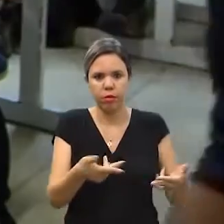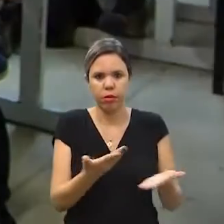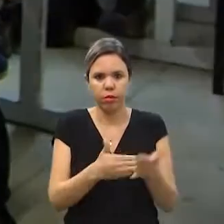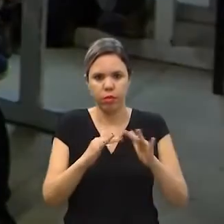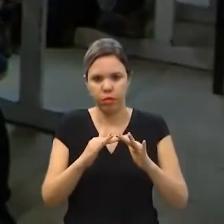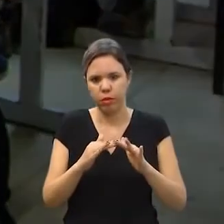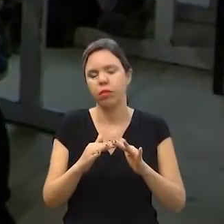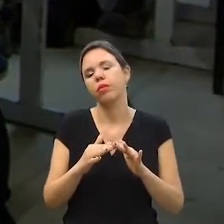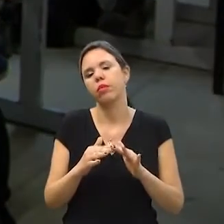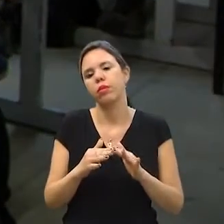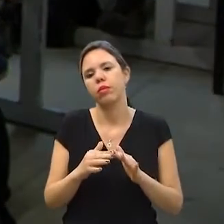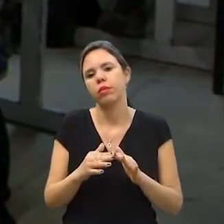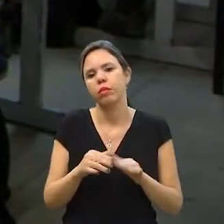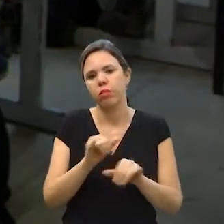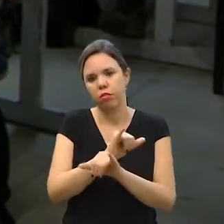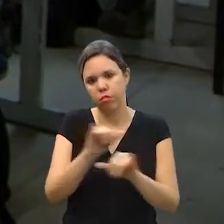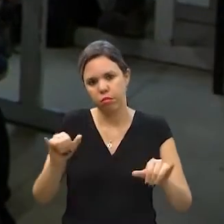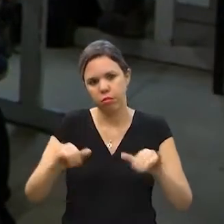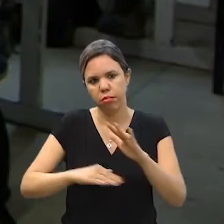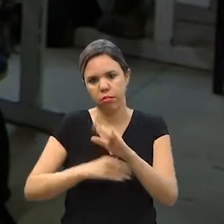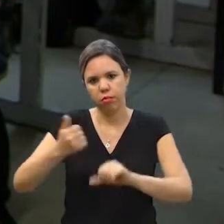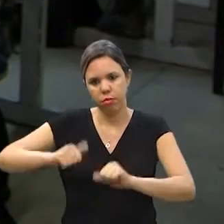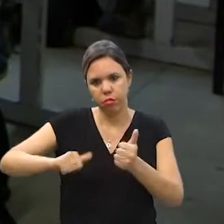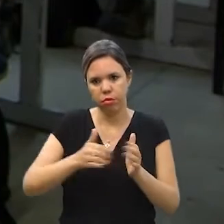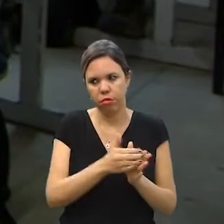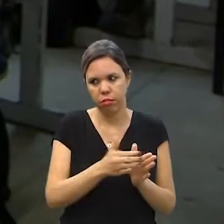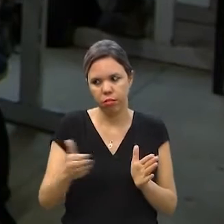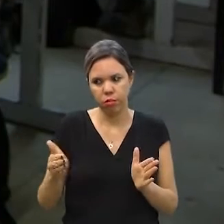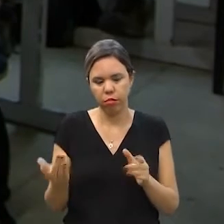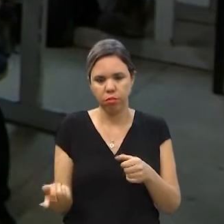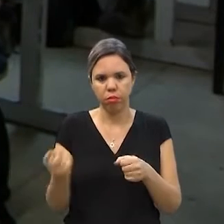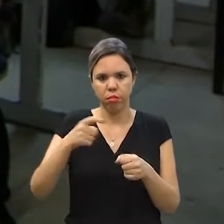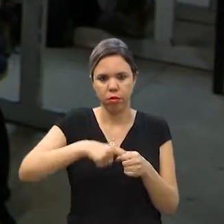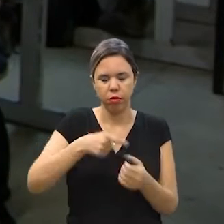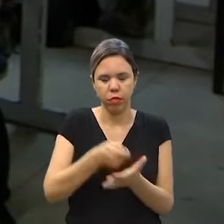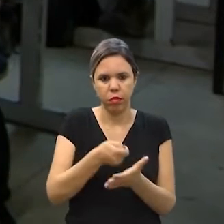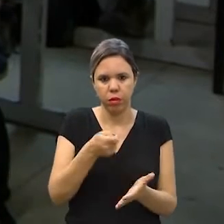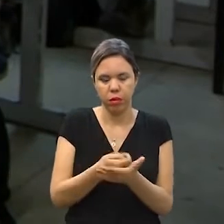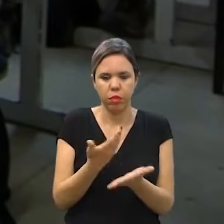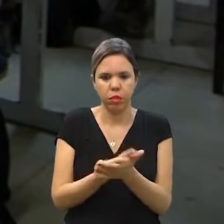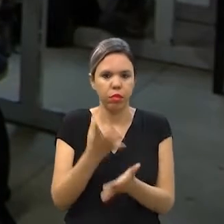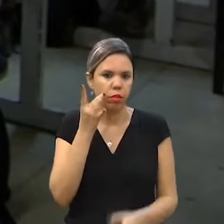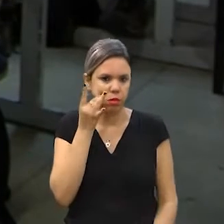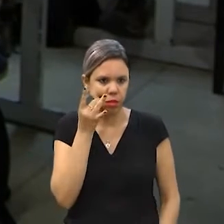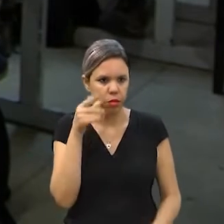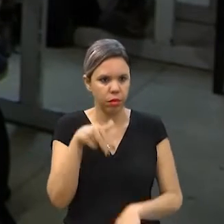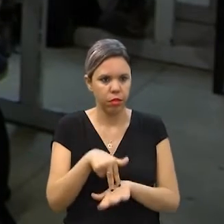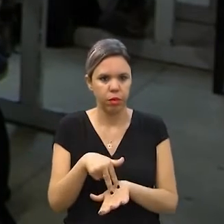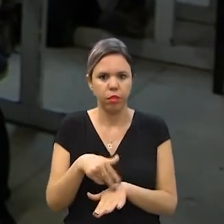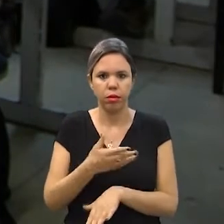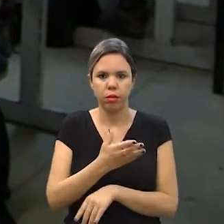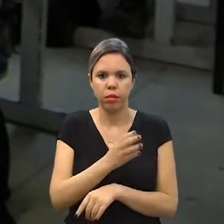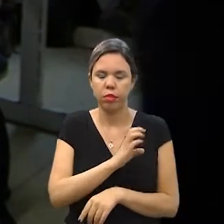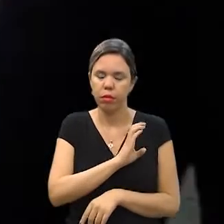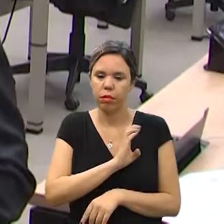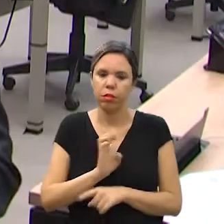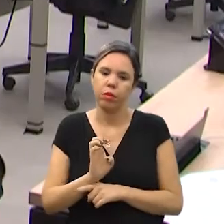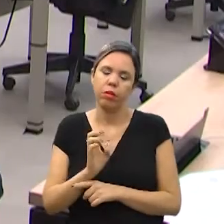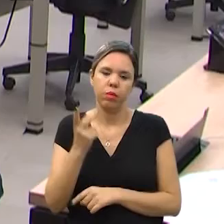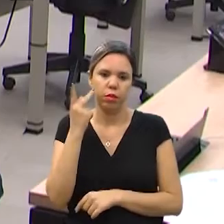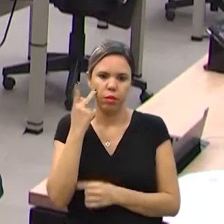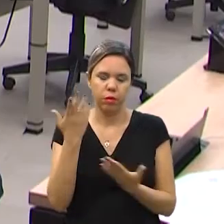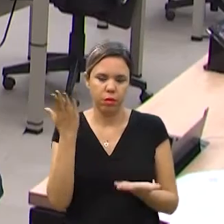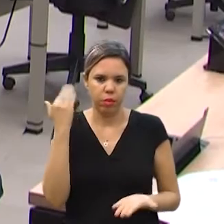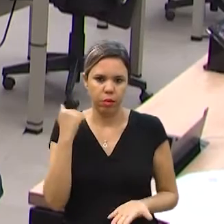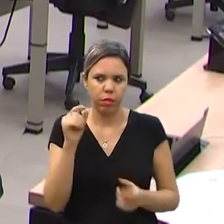evasão escolar. A matéria tramita na casa no período de retorno obrigatório das aulas presenciais no estado de São Paulo.